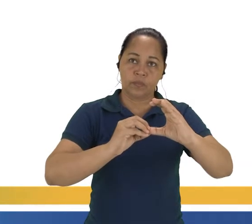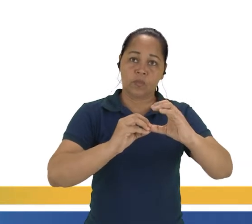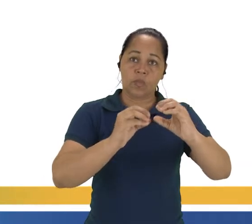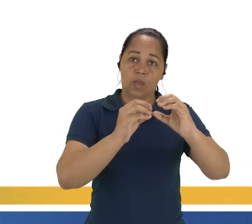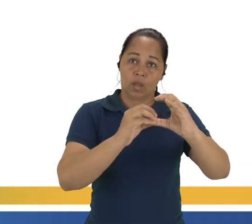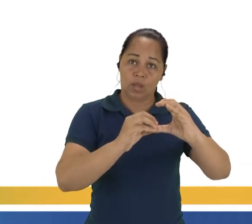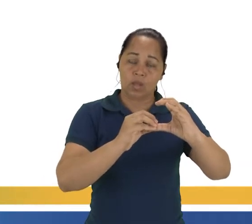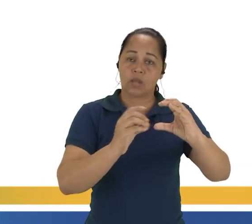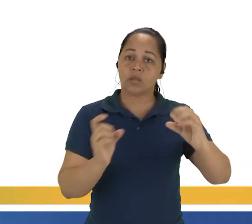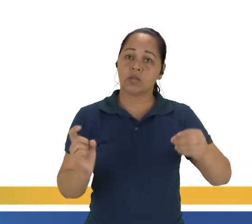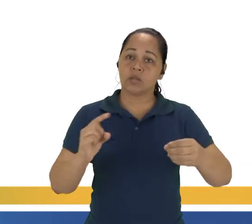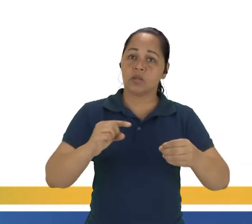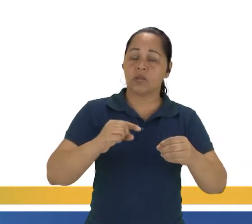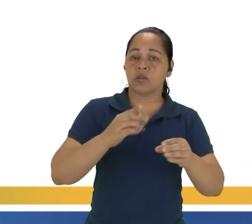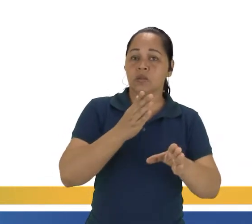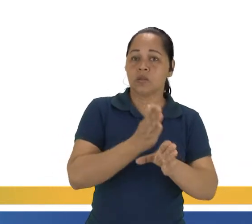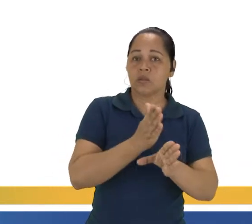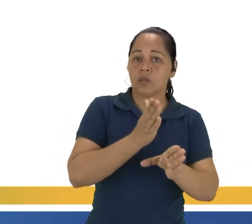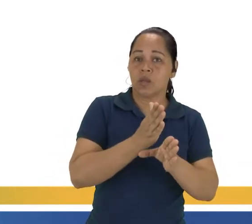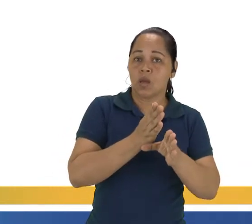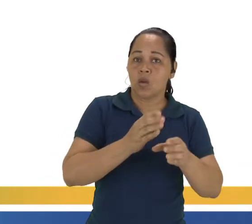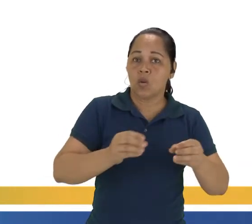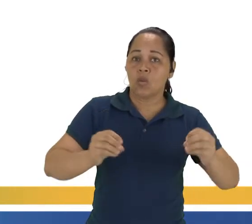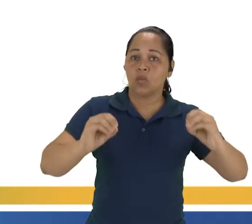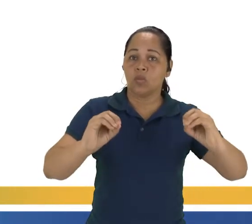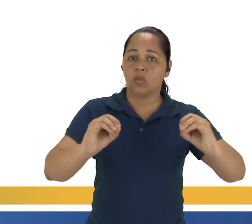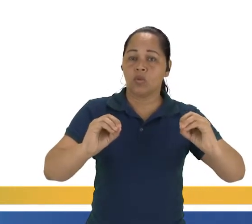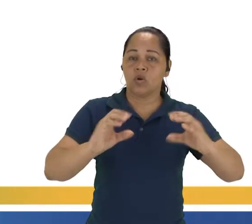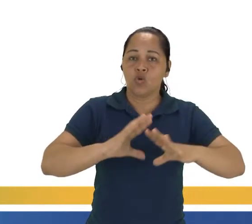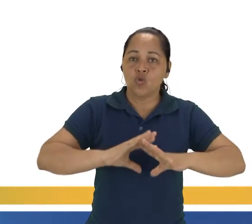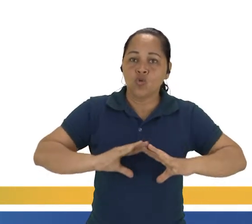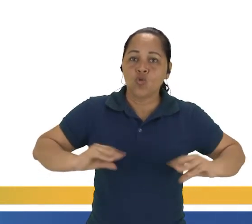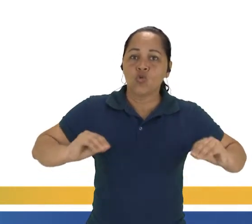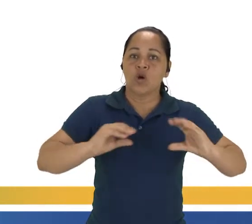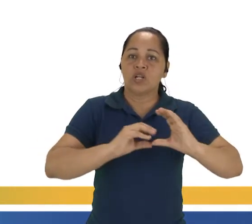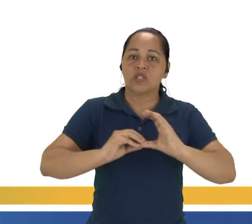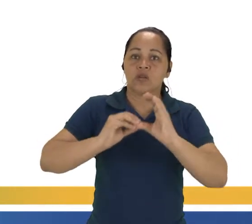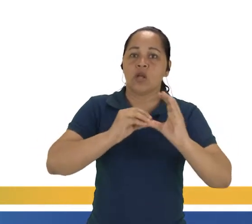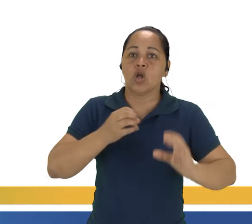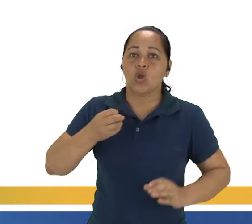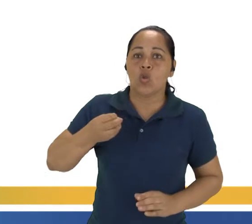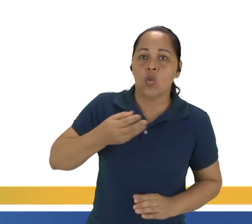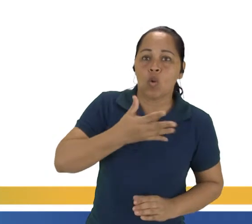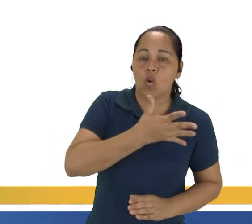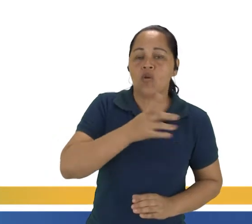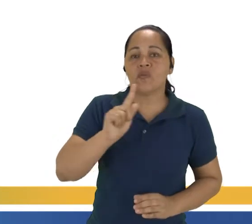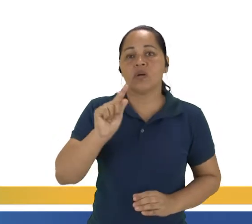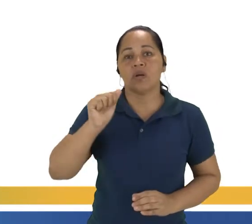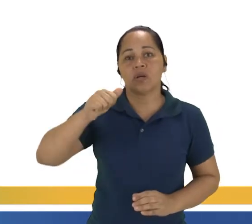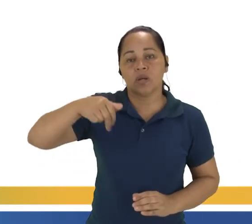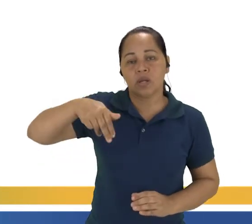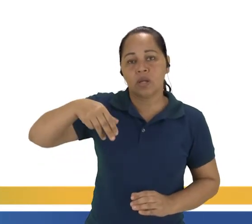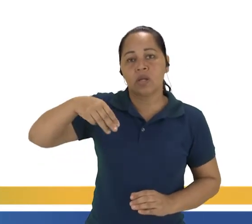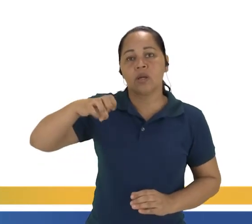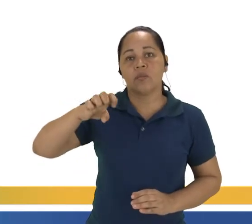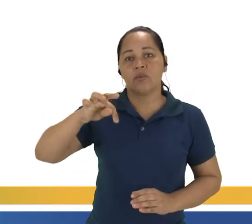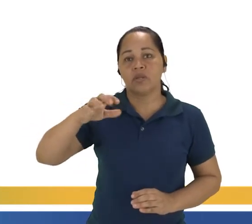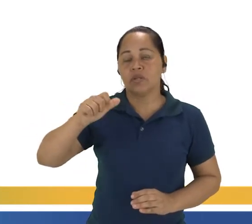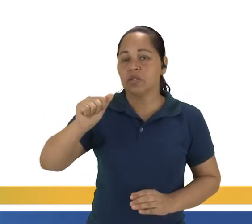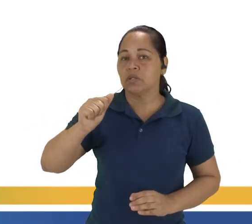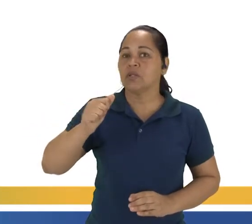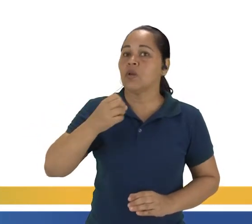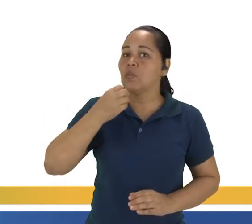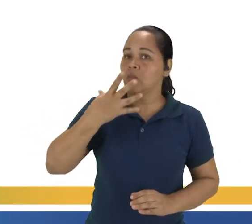e regeneração celular, ao processo de cicatrização, formação de gametas vegetais, tá? Divisão